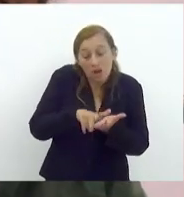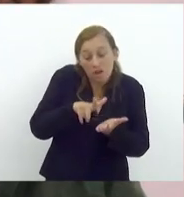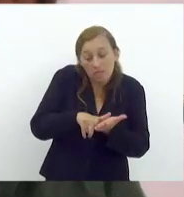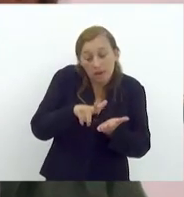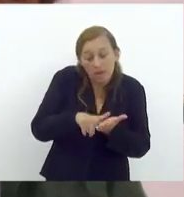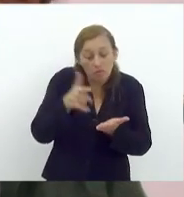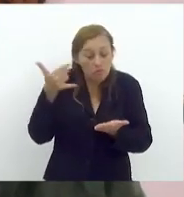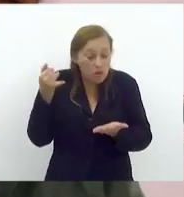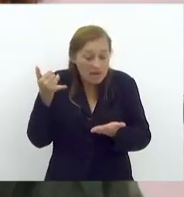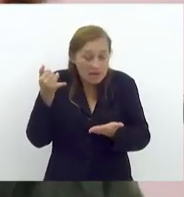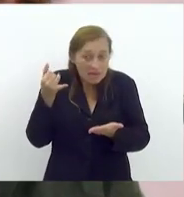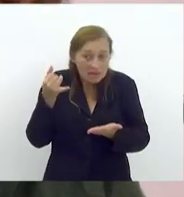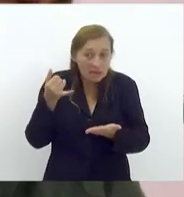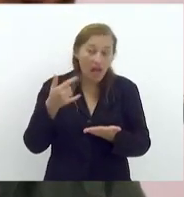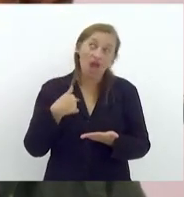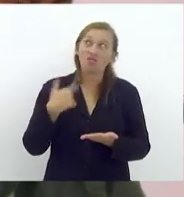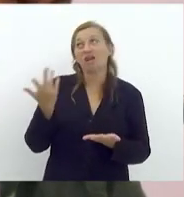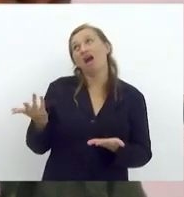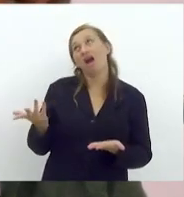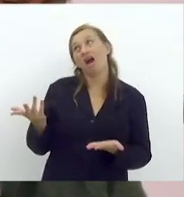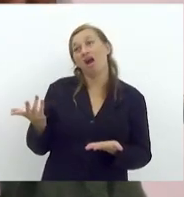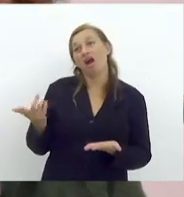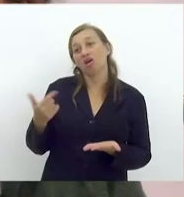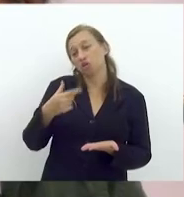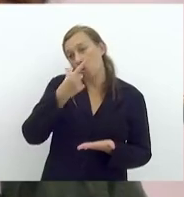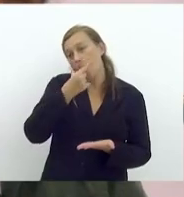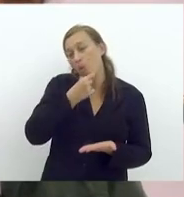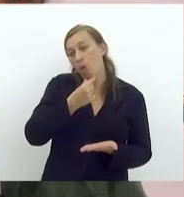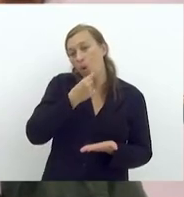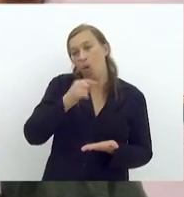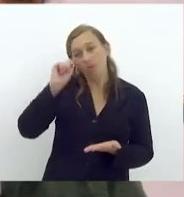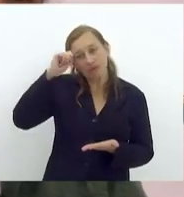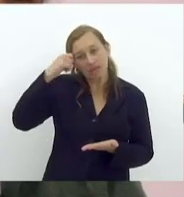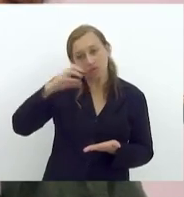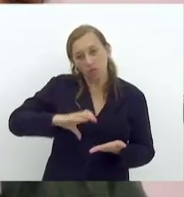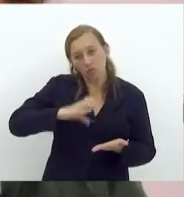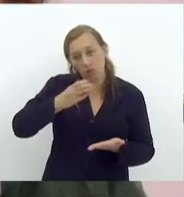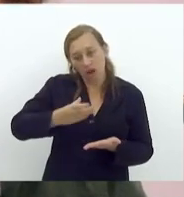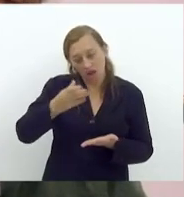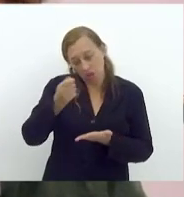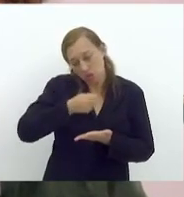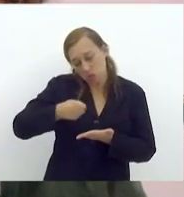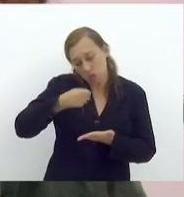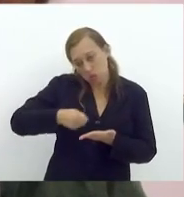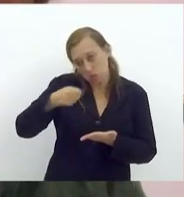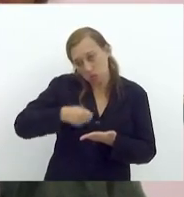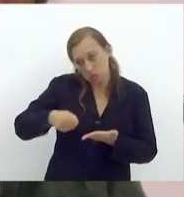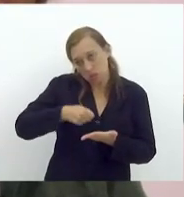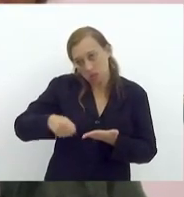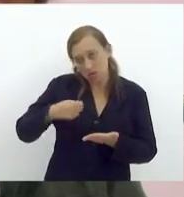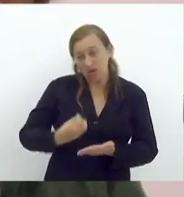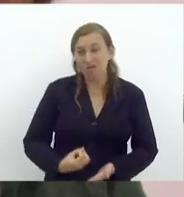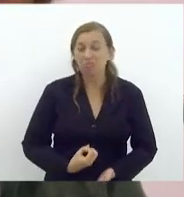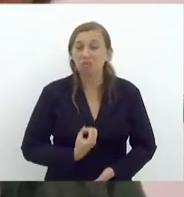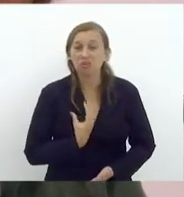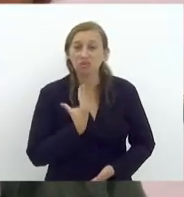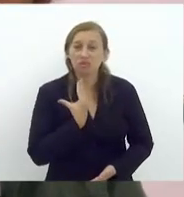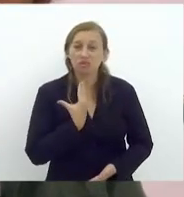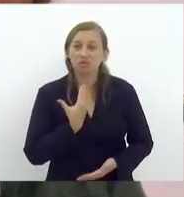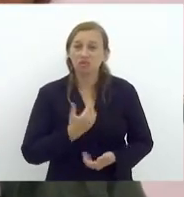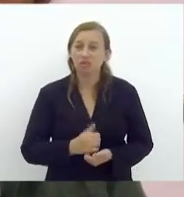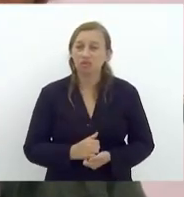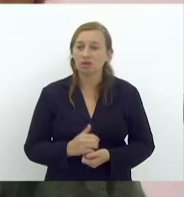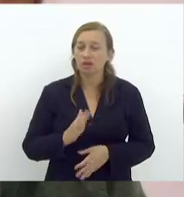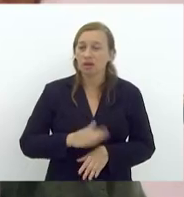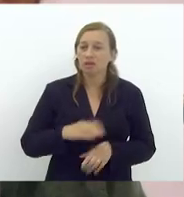uma caneta eu falei Ah rapaz sou homem negro bola com coragem aí eu fiz uma pequena poesia aqui acho